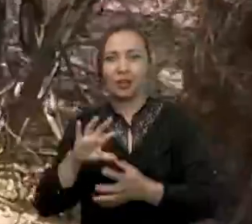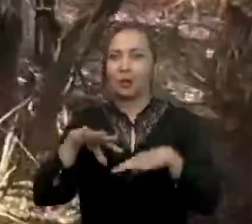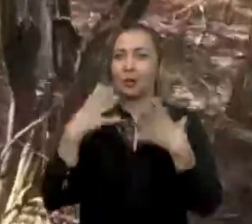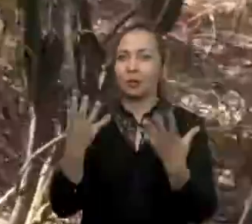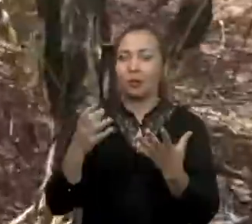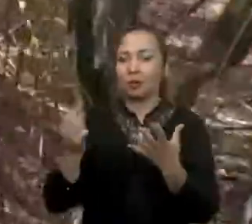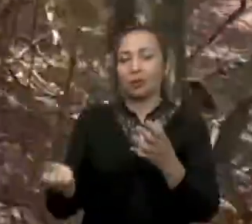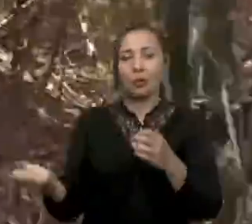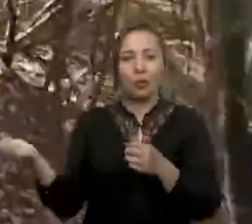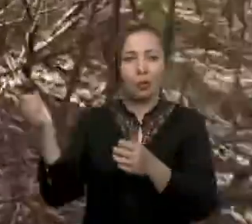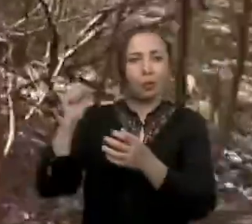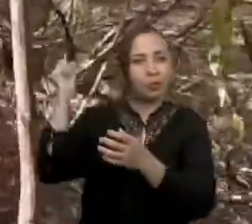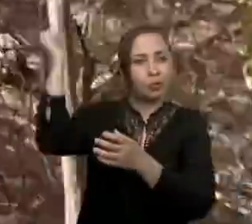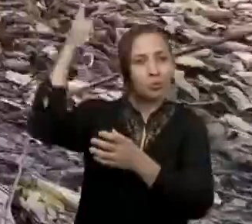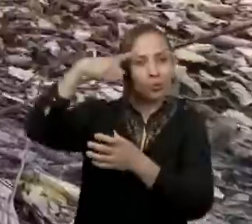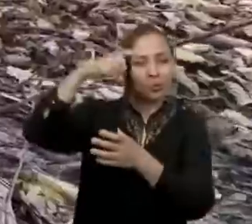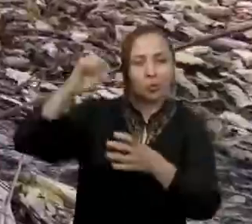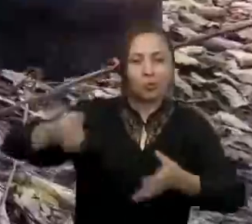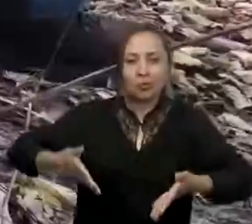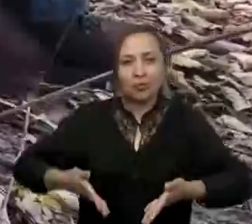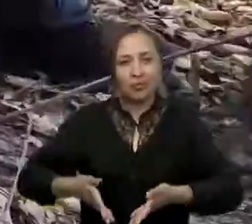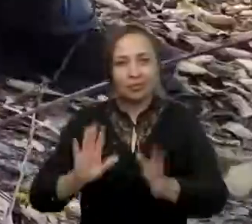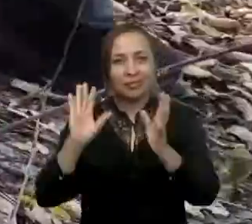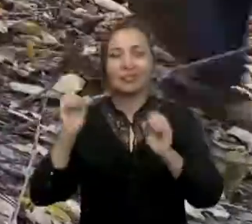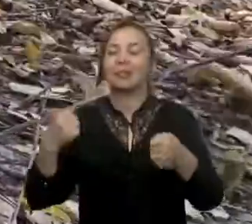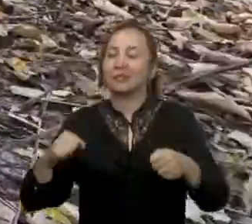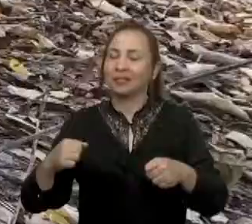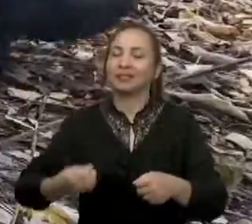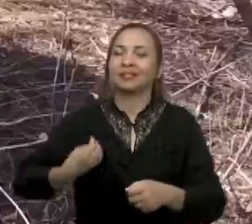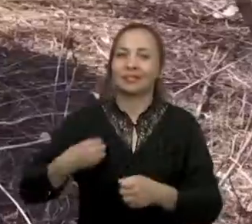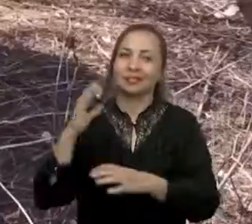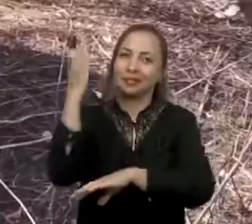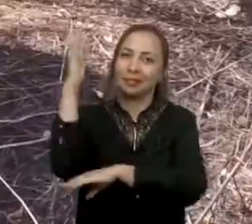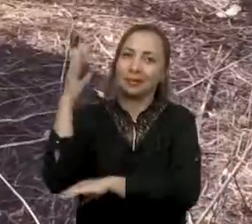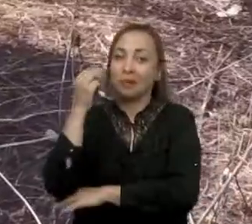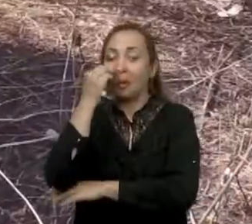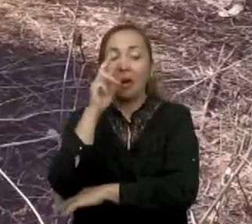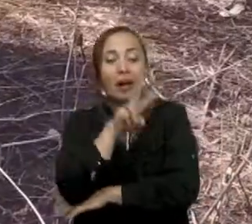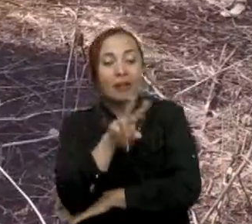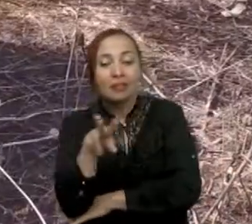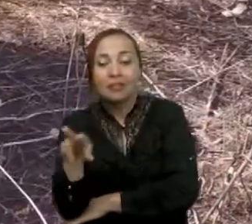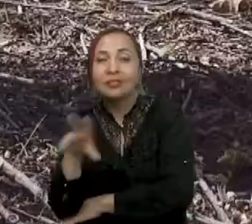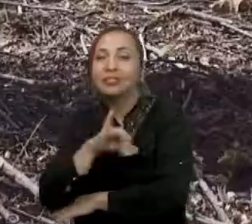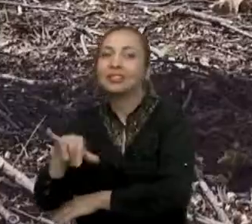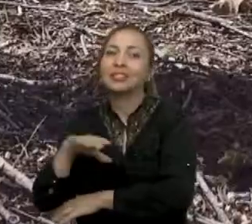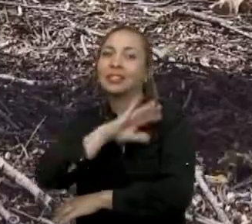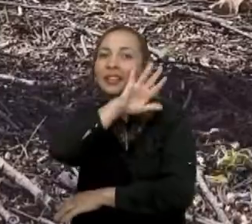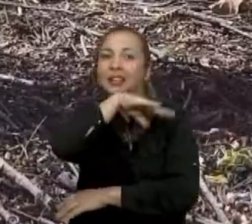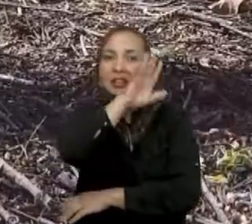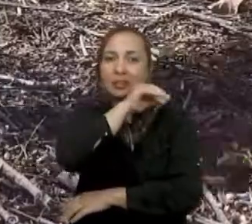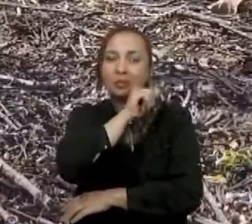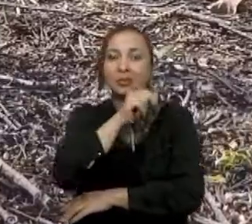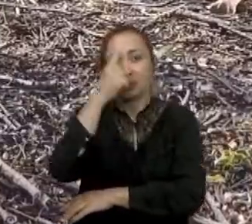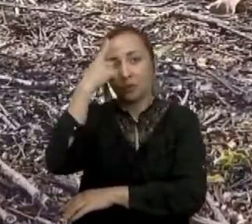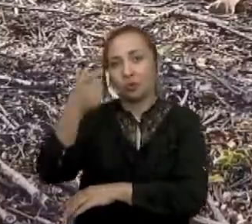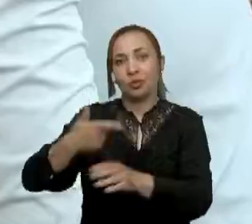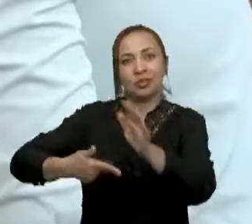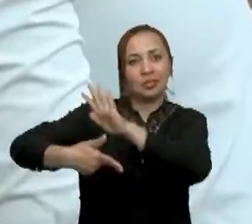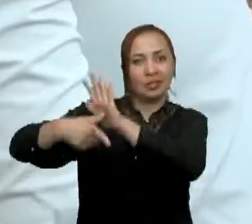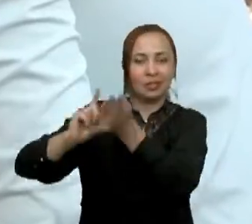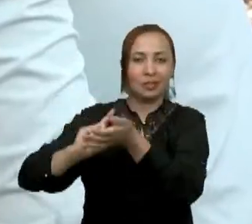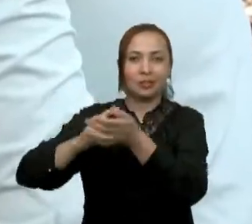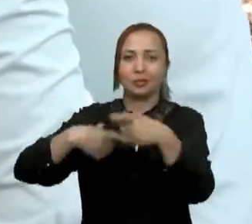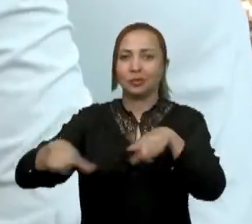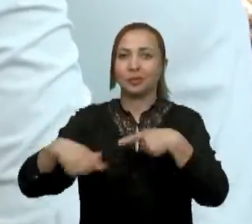Quando o Sol nasce Eles já precisam estar na mata para ver se animais nas armadilhas montadas no dia anterior